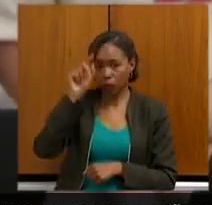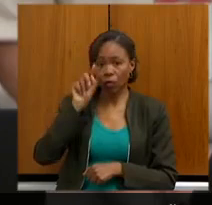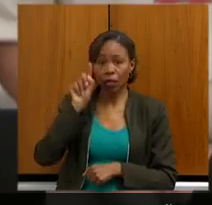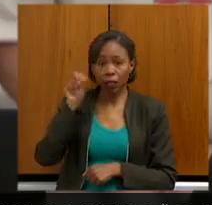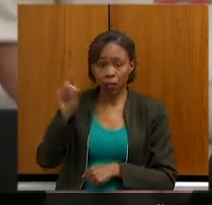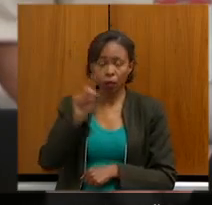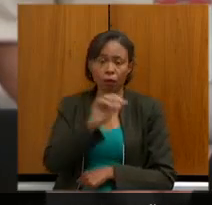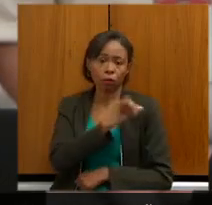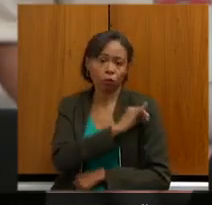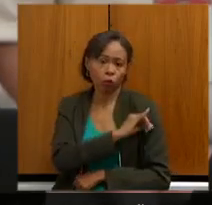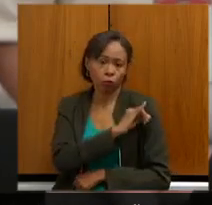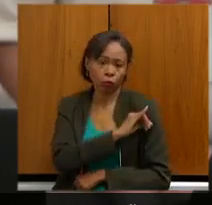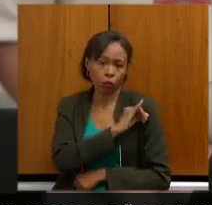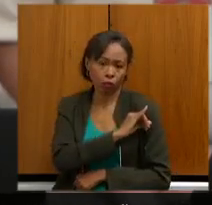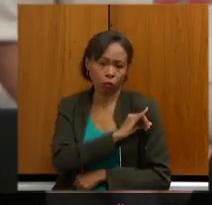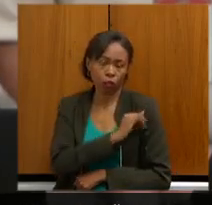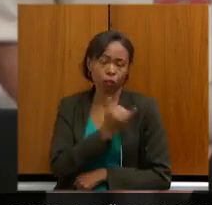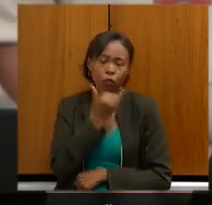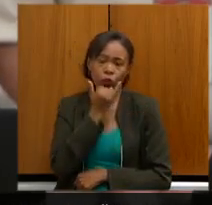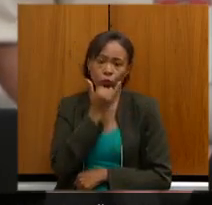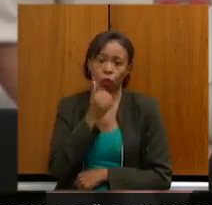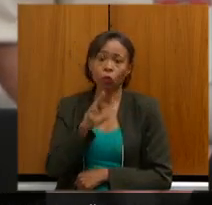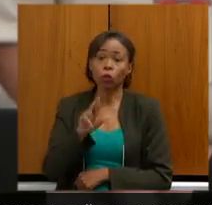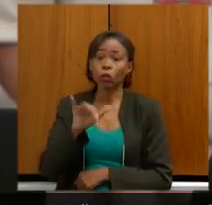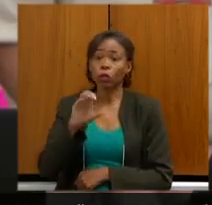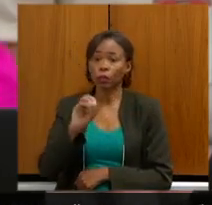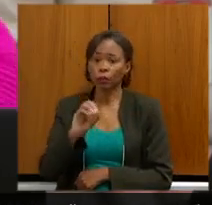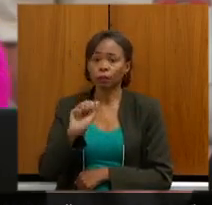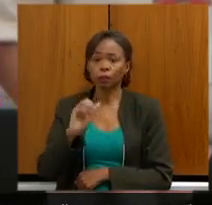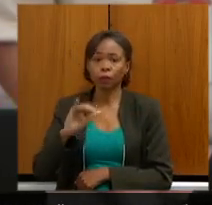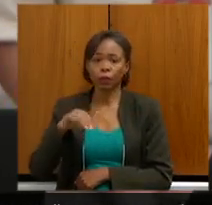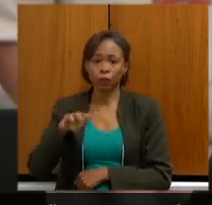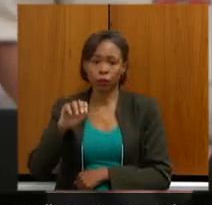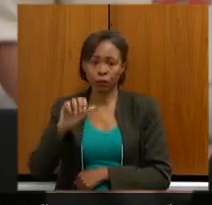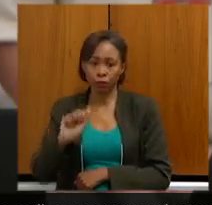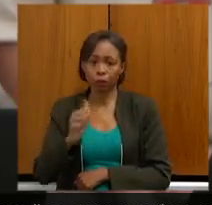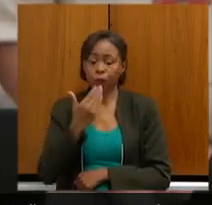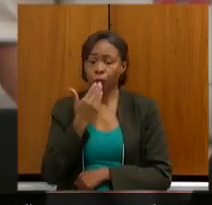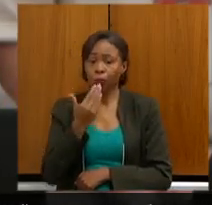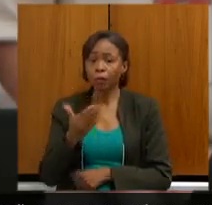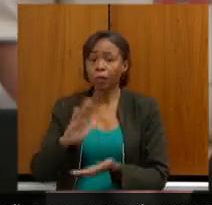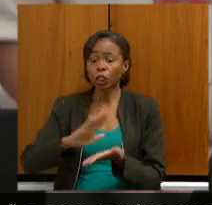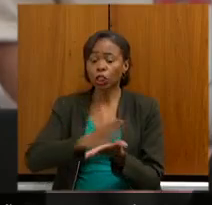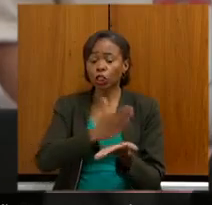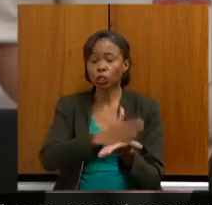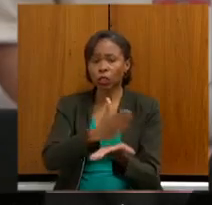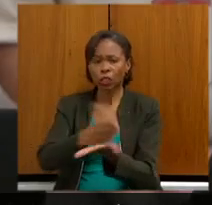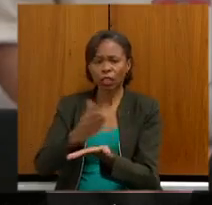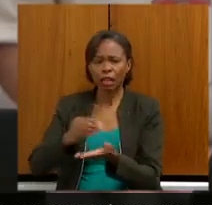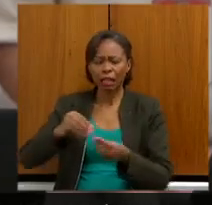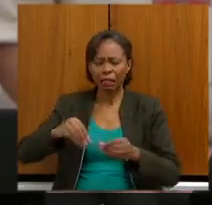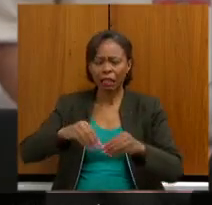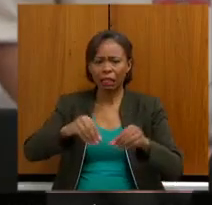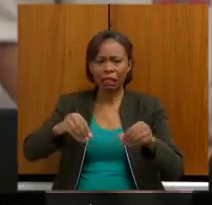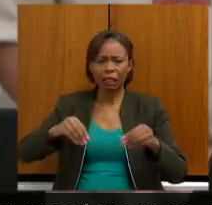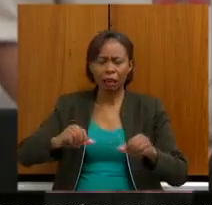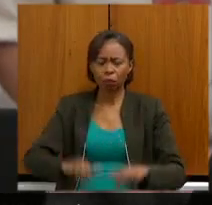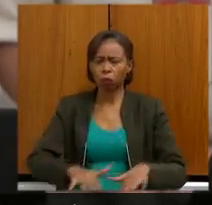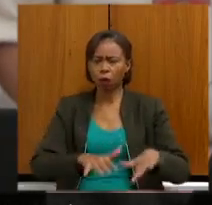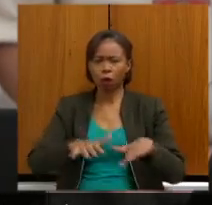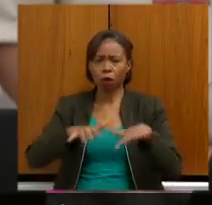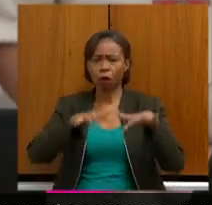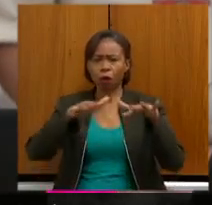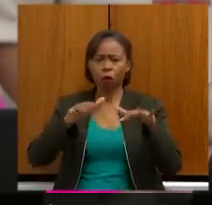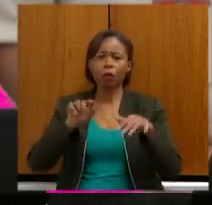Rio o Rio Acima pedido de providência para retirada da Lama de enchentes depositadas em